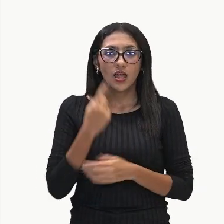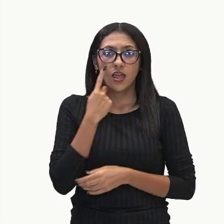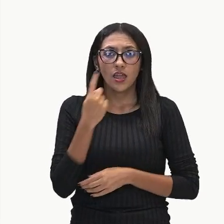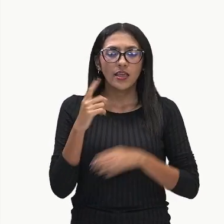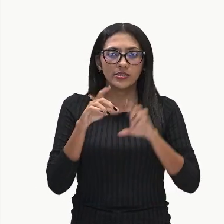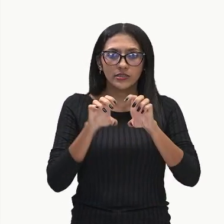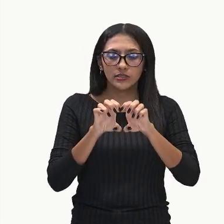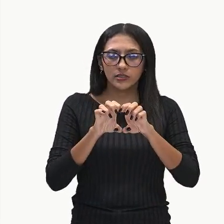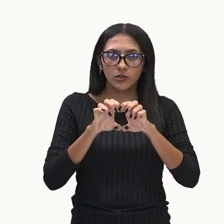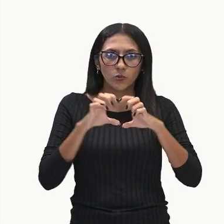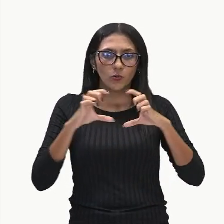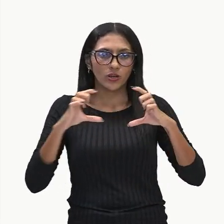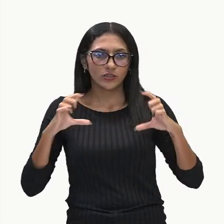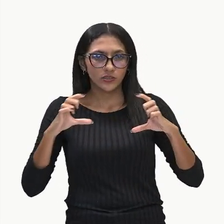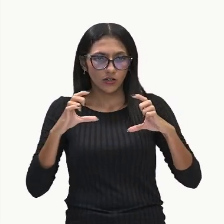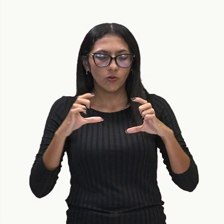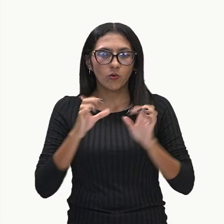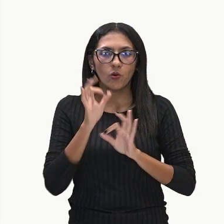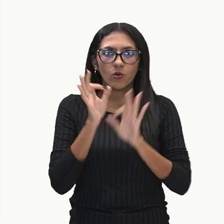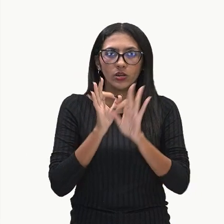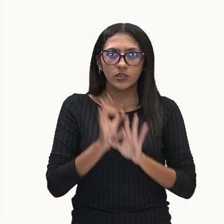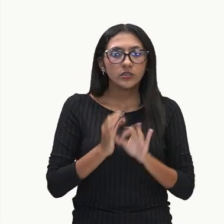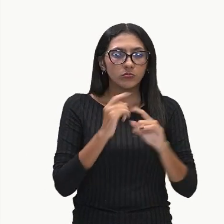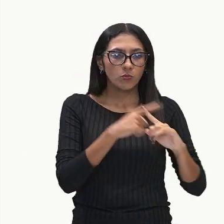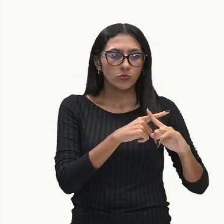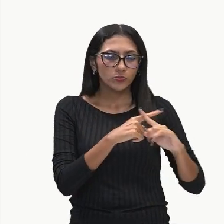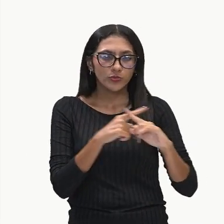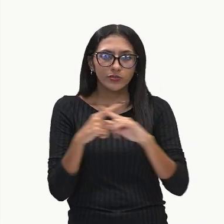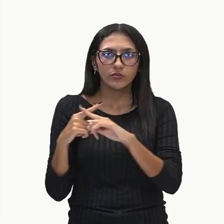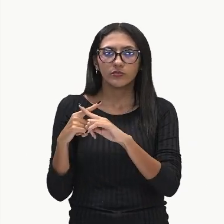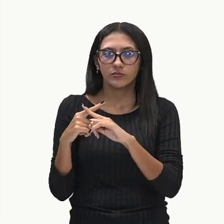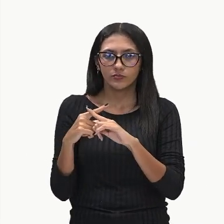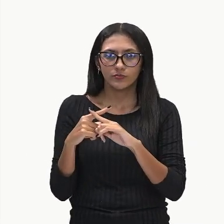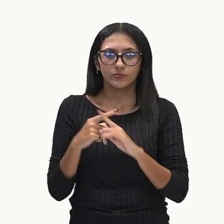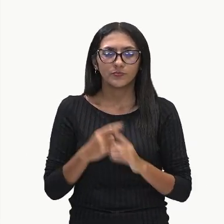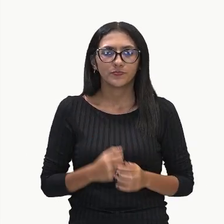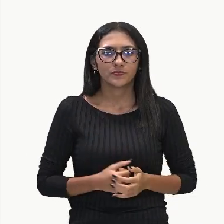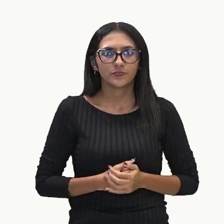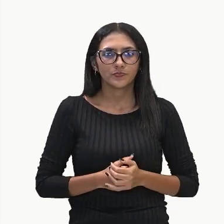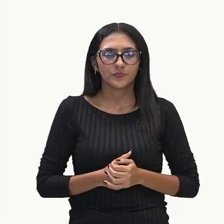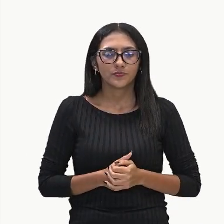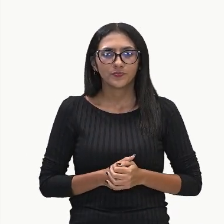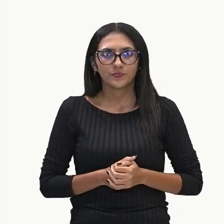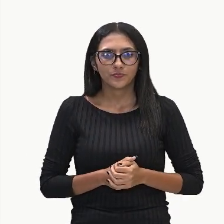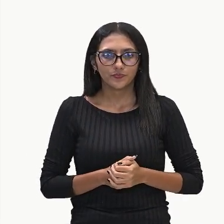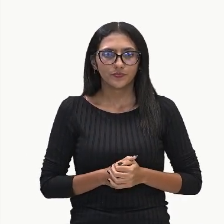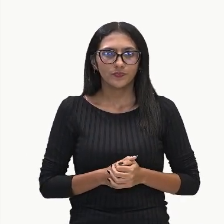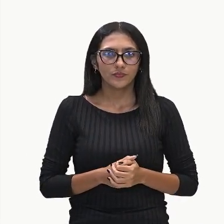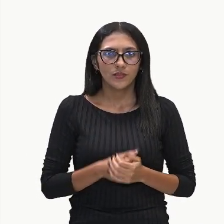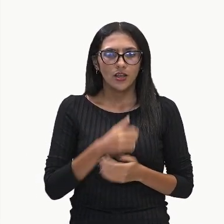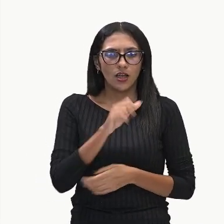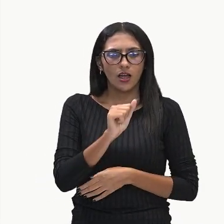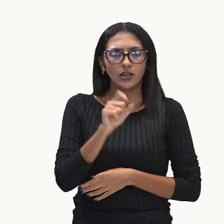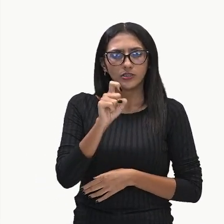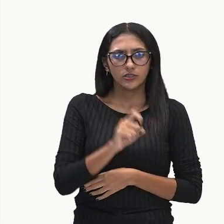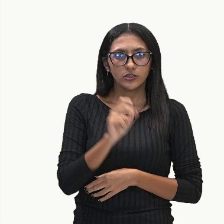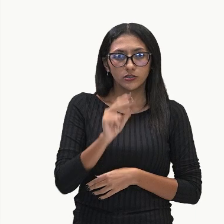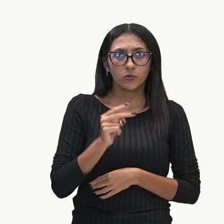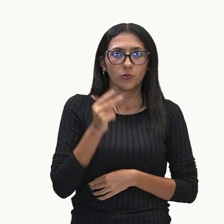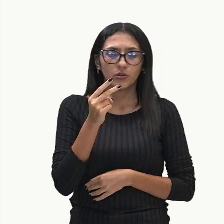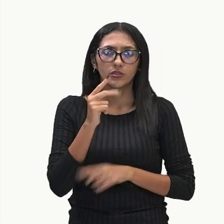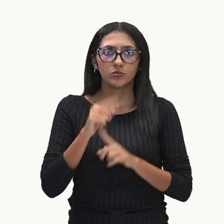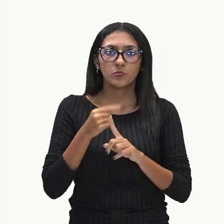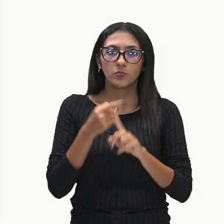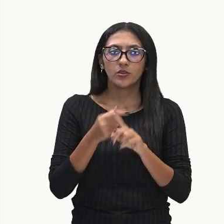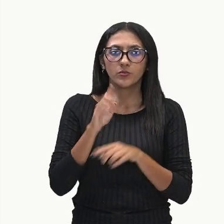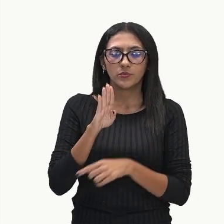equação na forma de uma multiplicação. Então, quem era ax ao quadrado mais bx igual a zero vai